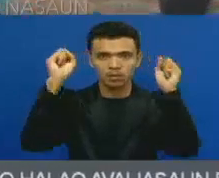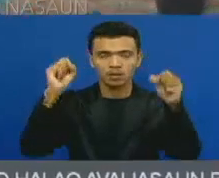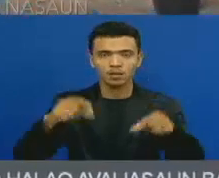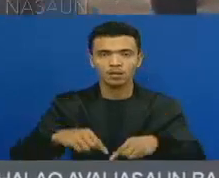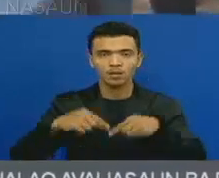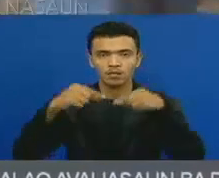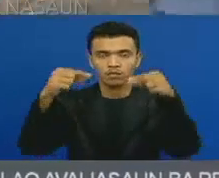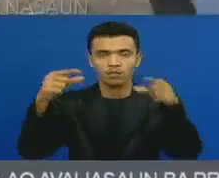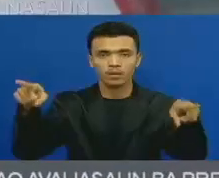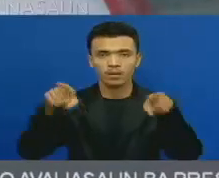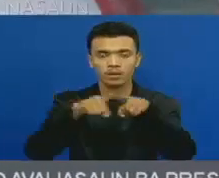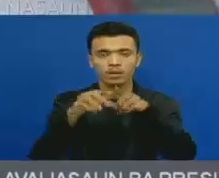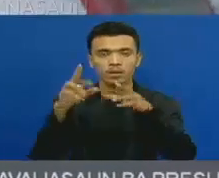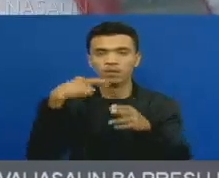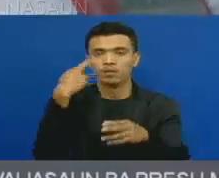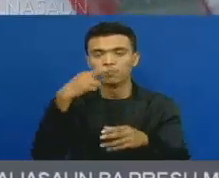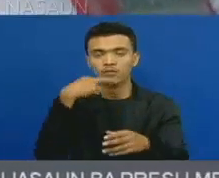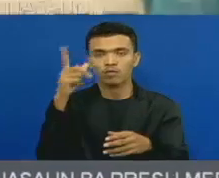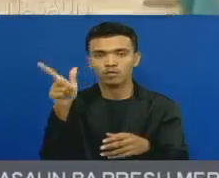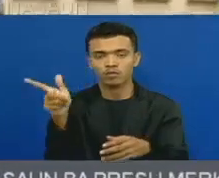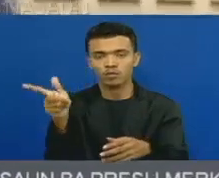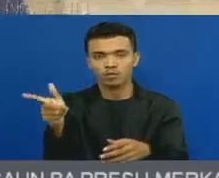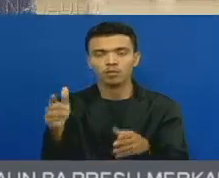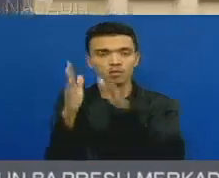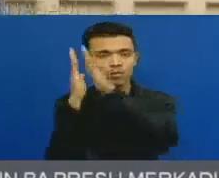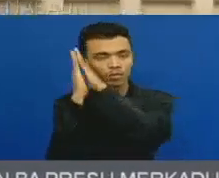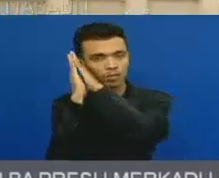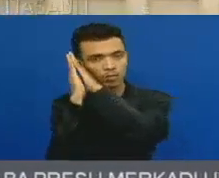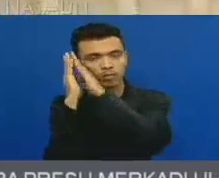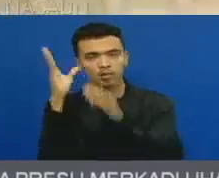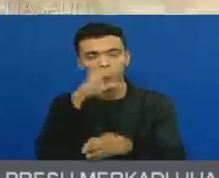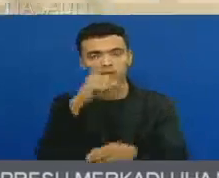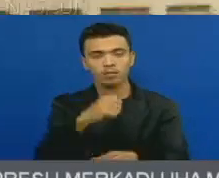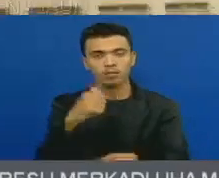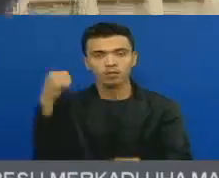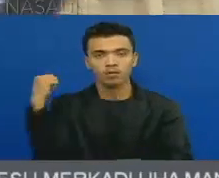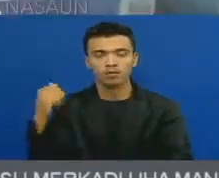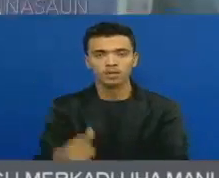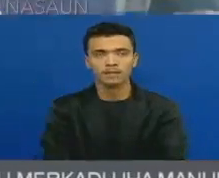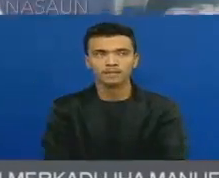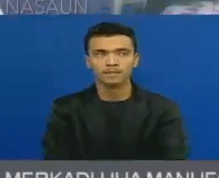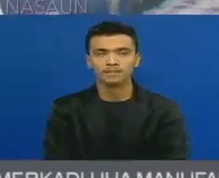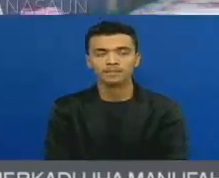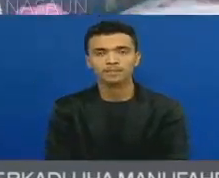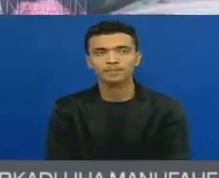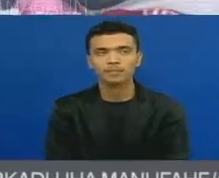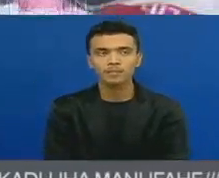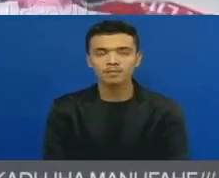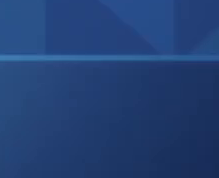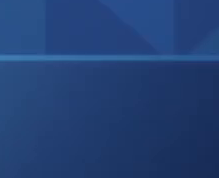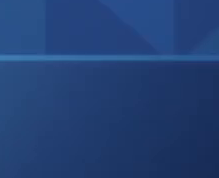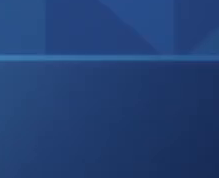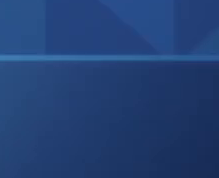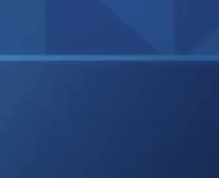apoio makanesan, fo sakarua nulu resin, kulisau no seluktan. Husi ileu Tome Fernandes, BRTT